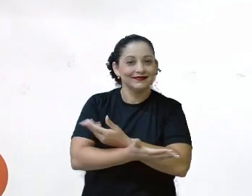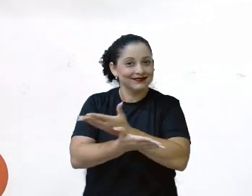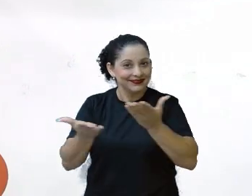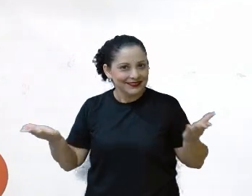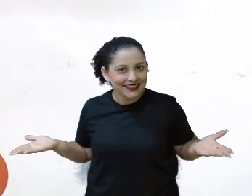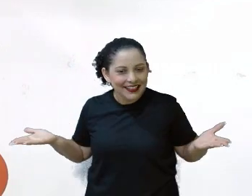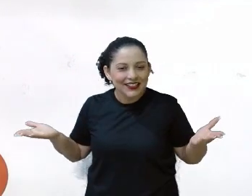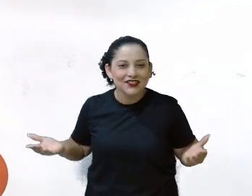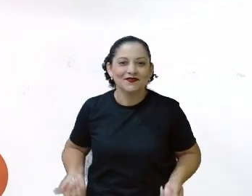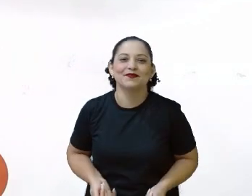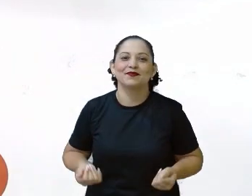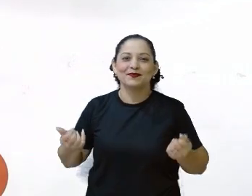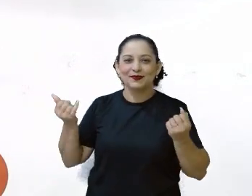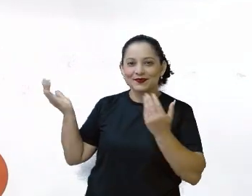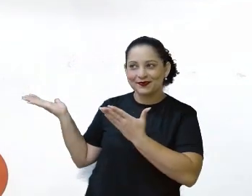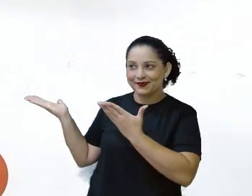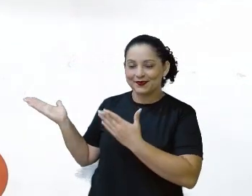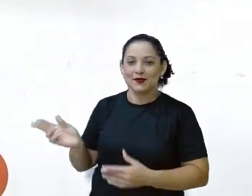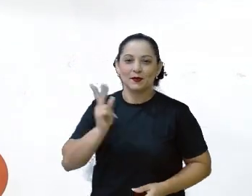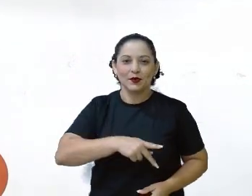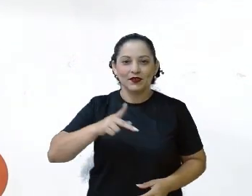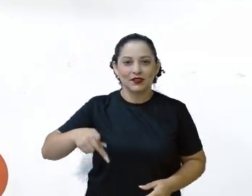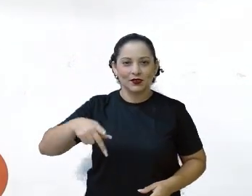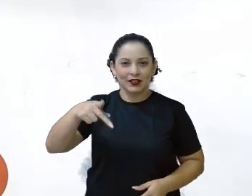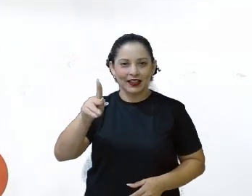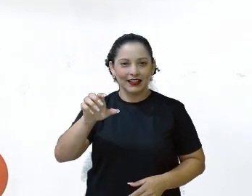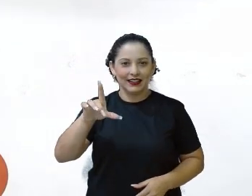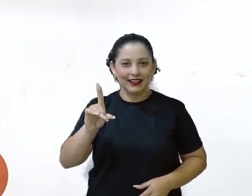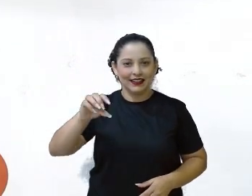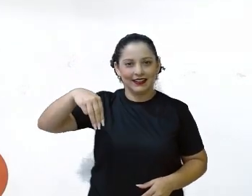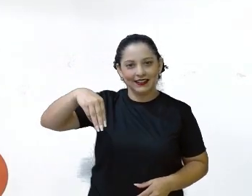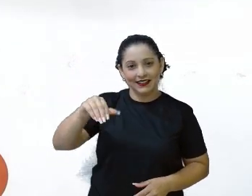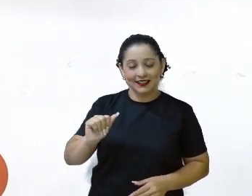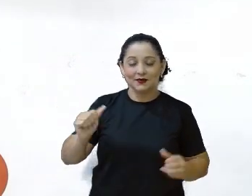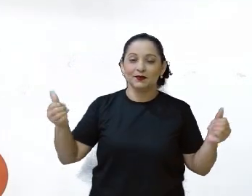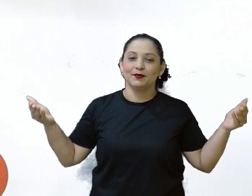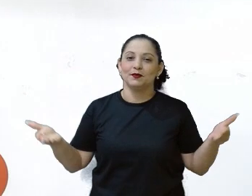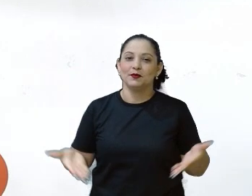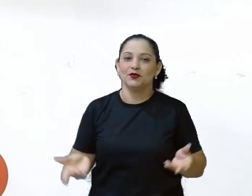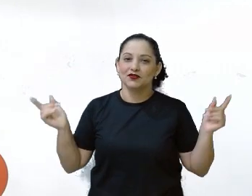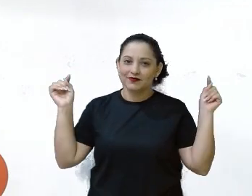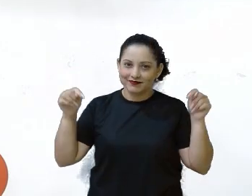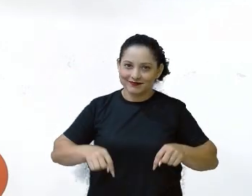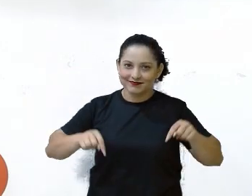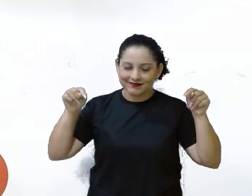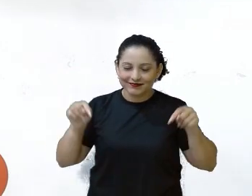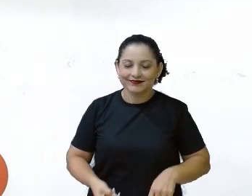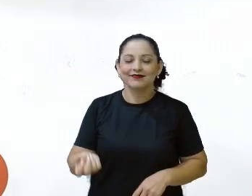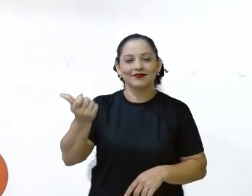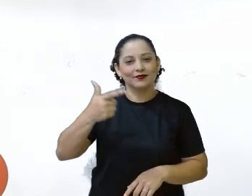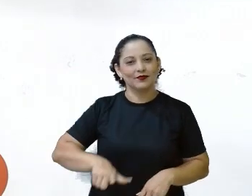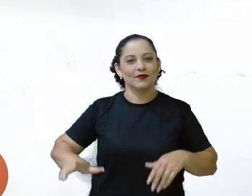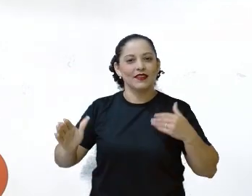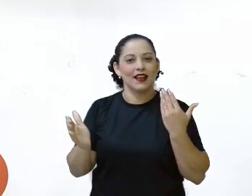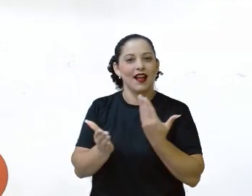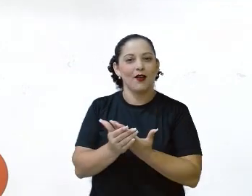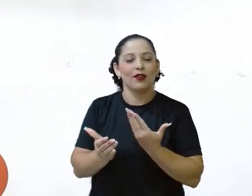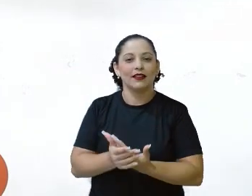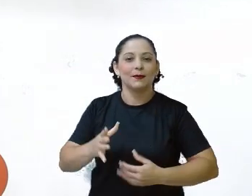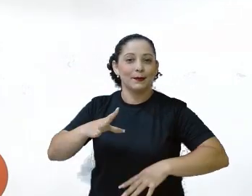pessoal, eu sou a professora Kedma Santos e estou aqui mais uma vez para a nossa aula